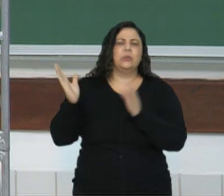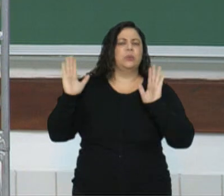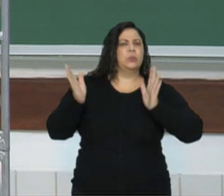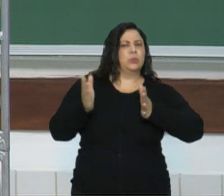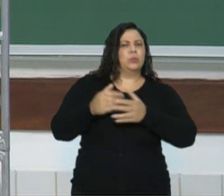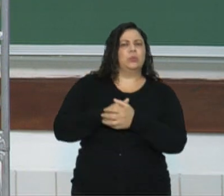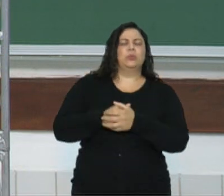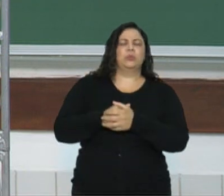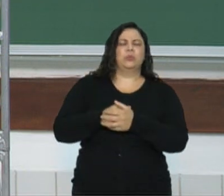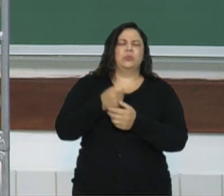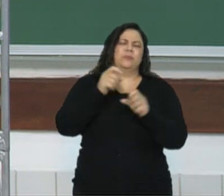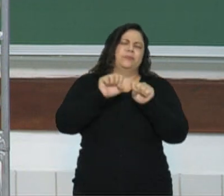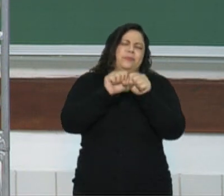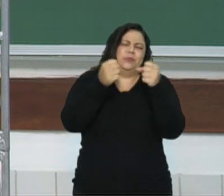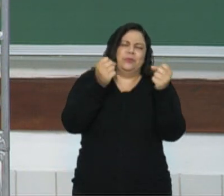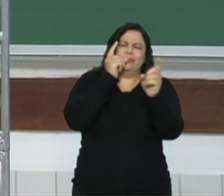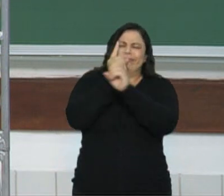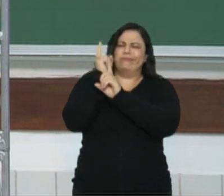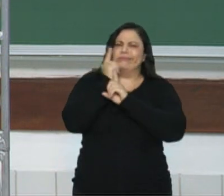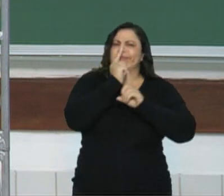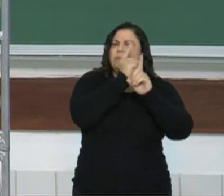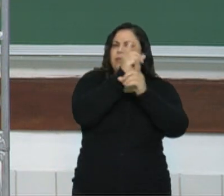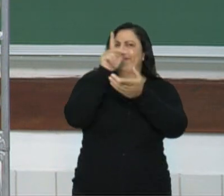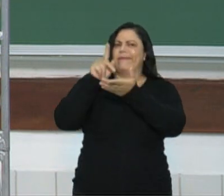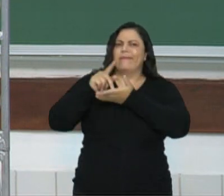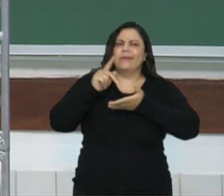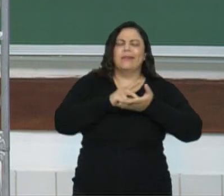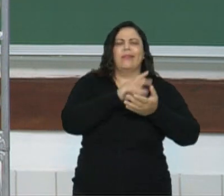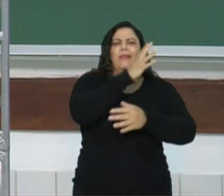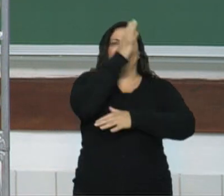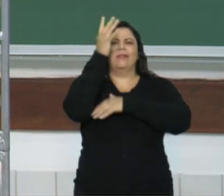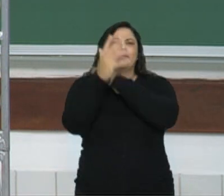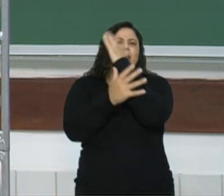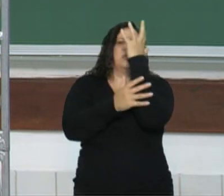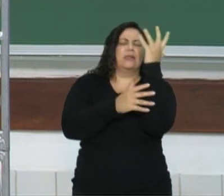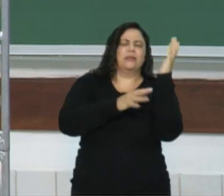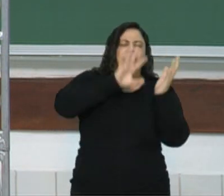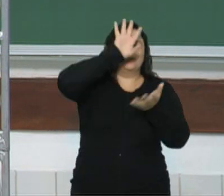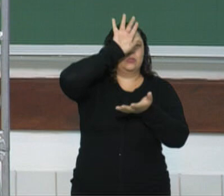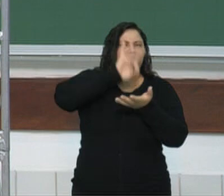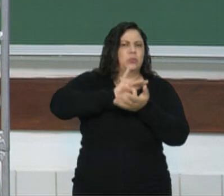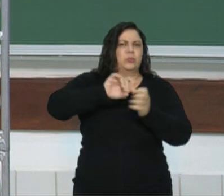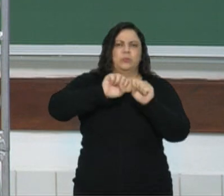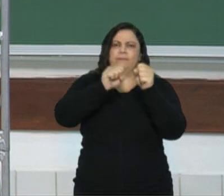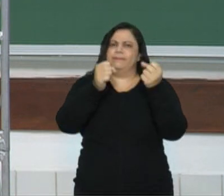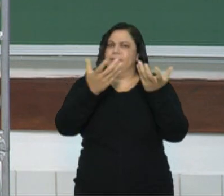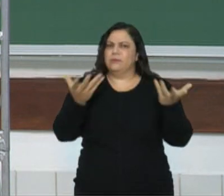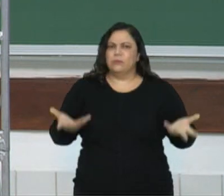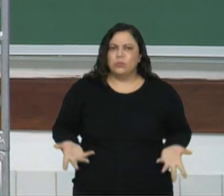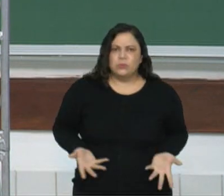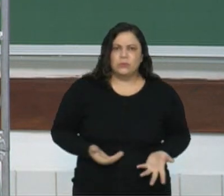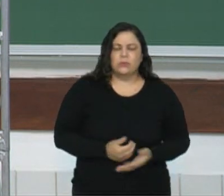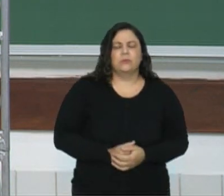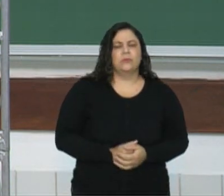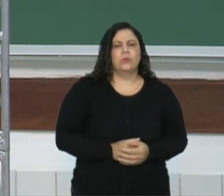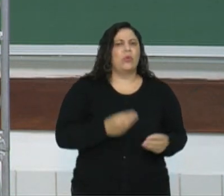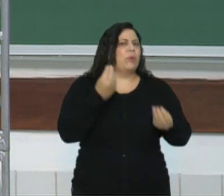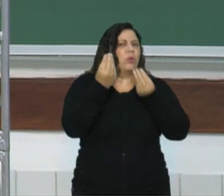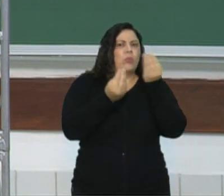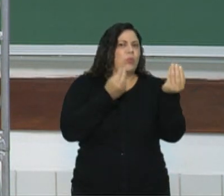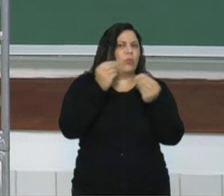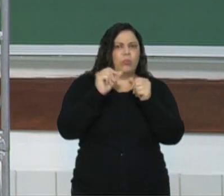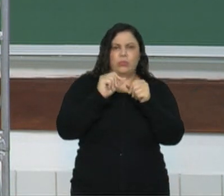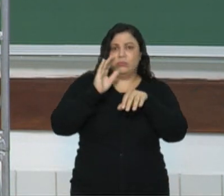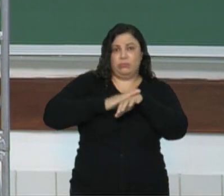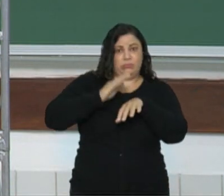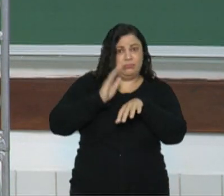possível descobrir a verdade na natureza, uma verdade absoluta. E como ele fazia isso?